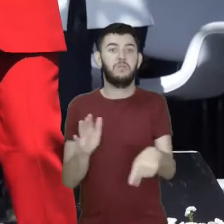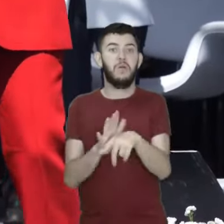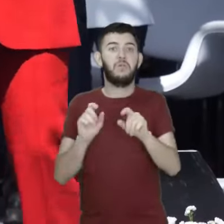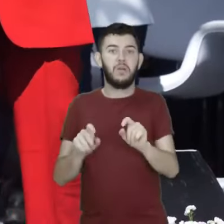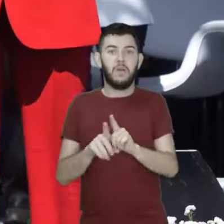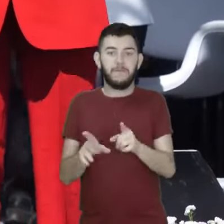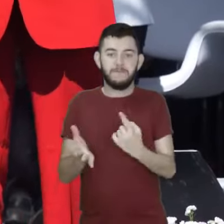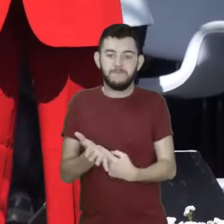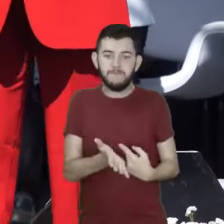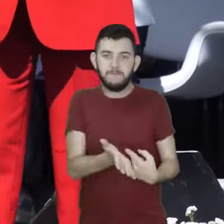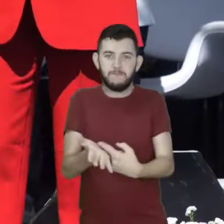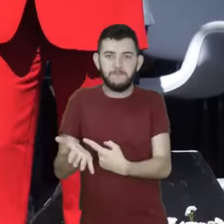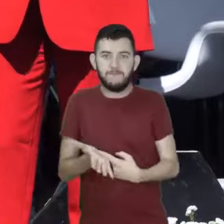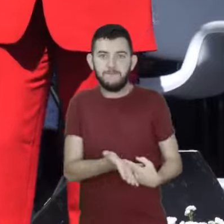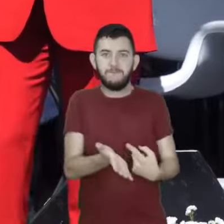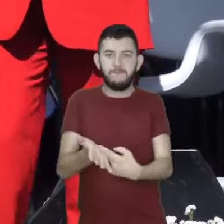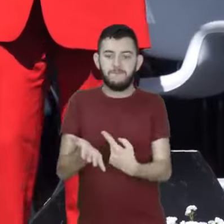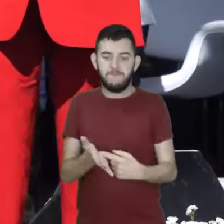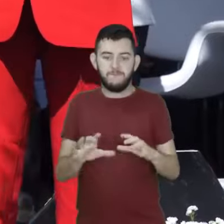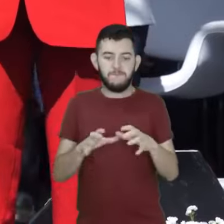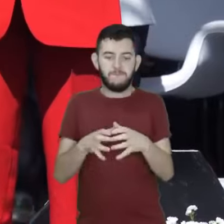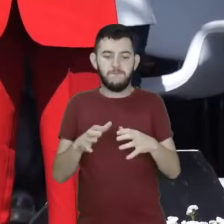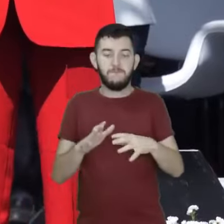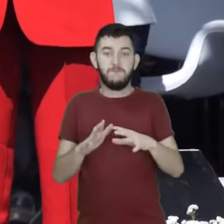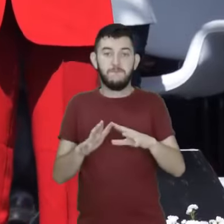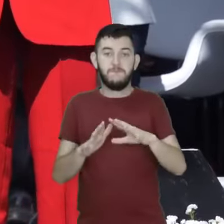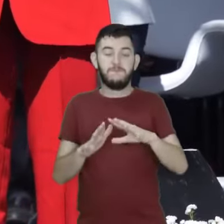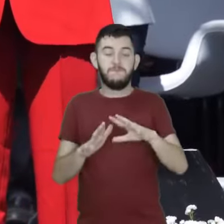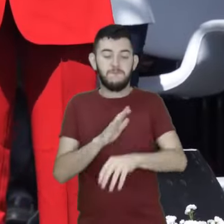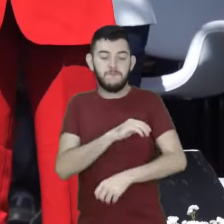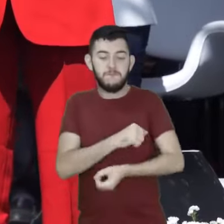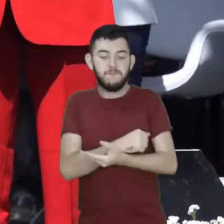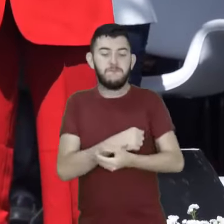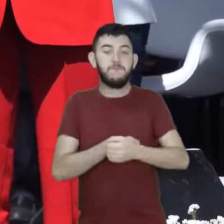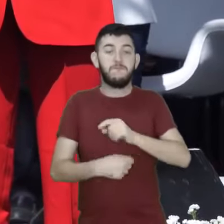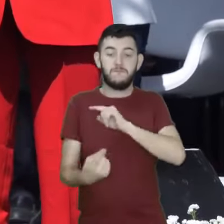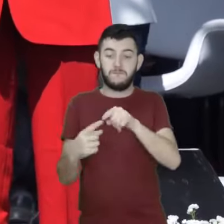de corruptos para tentar cobrar um dólar por cada